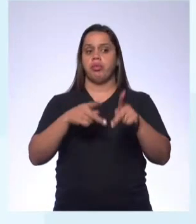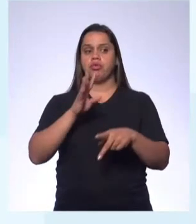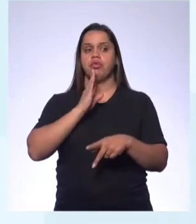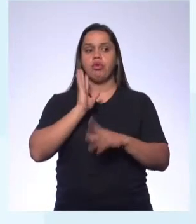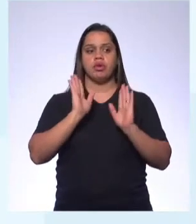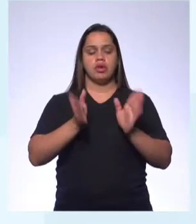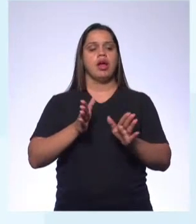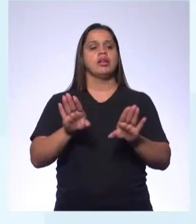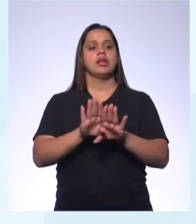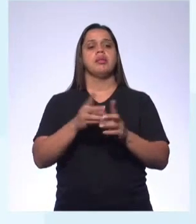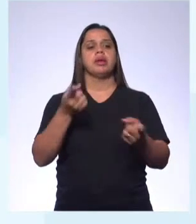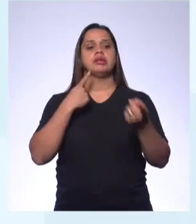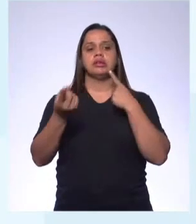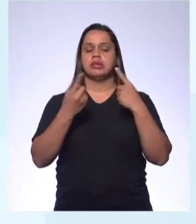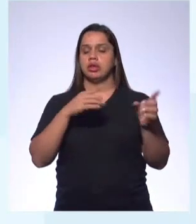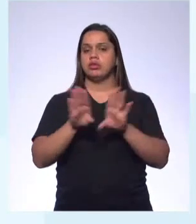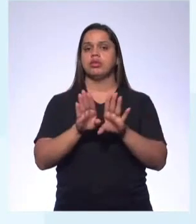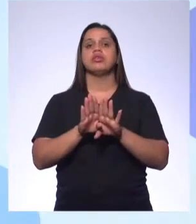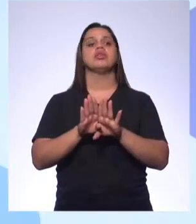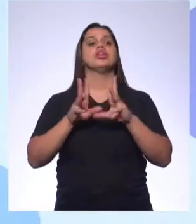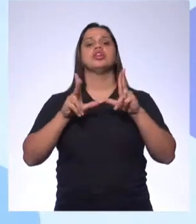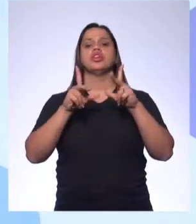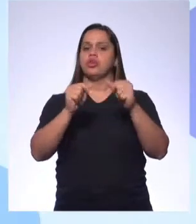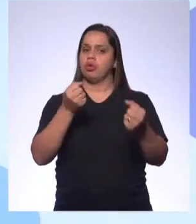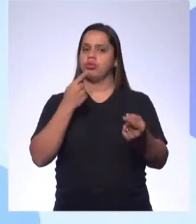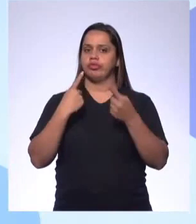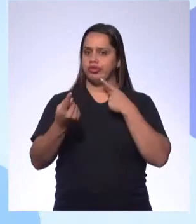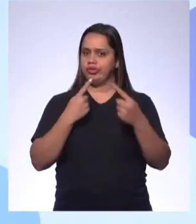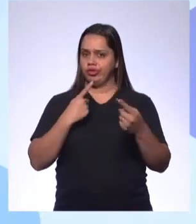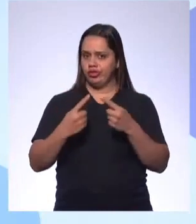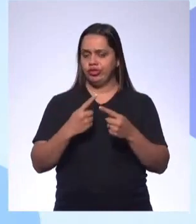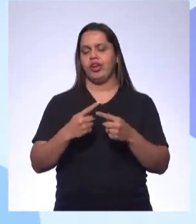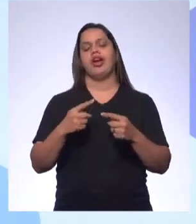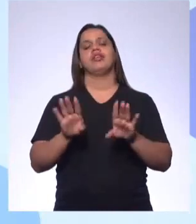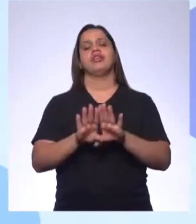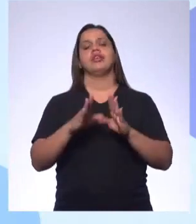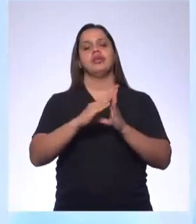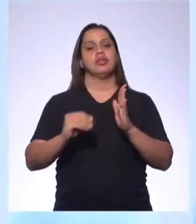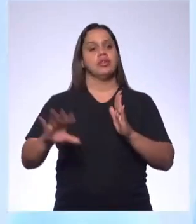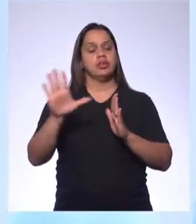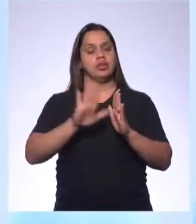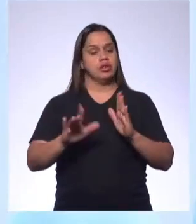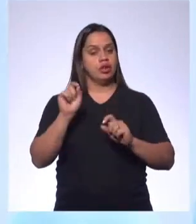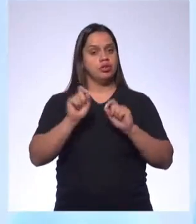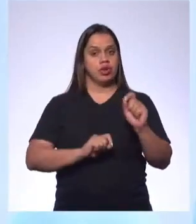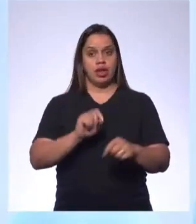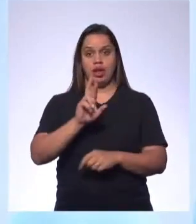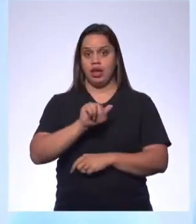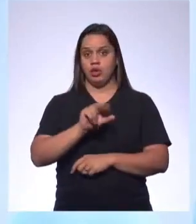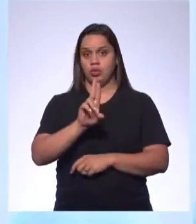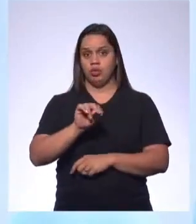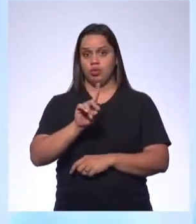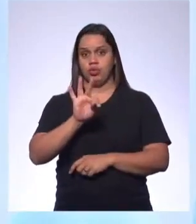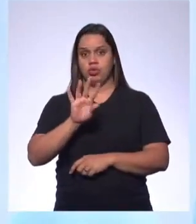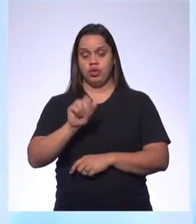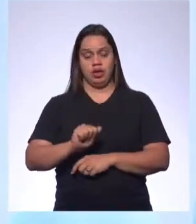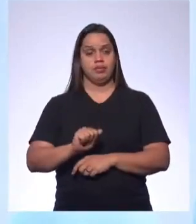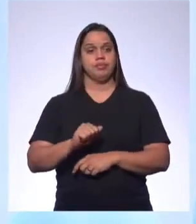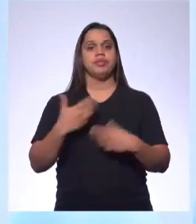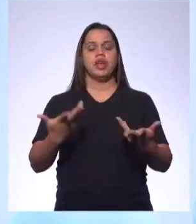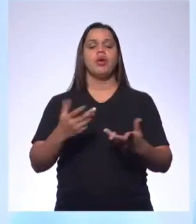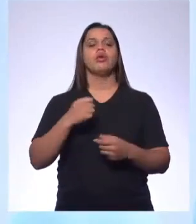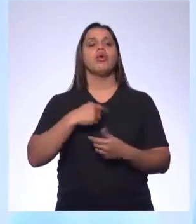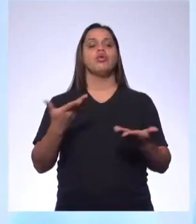produção literária erudita. Isso, professora, são as habilidades de hoje. A gente continua, né, com essa habilidade de relacionar informações